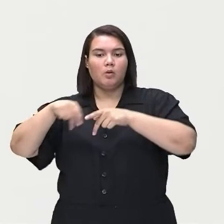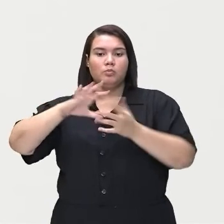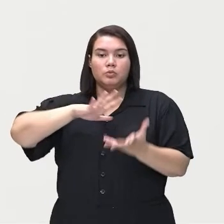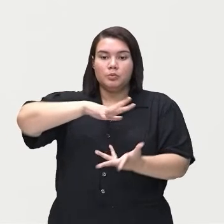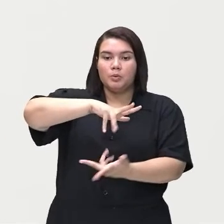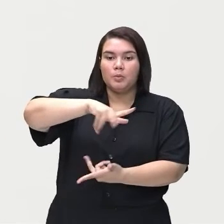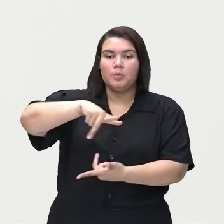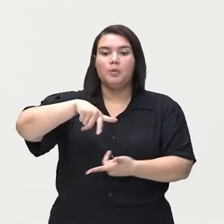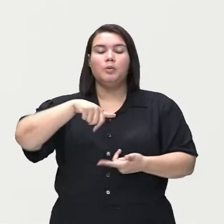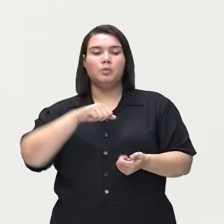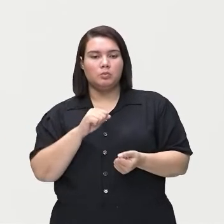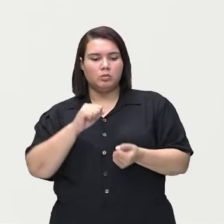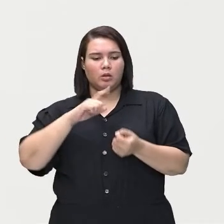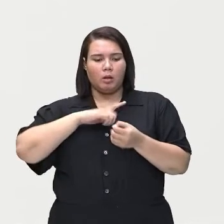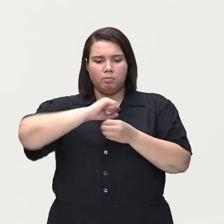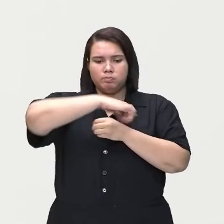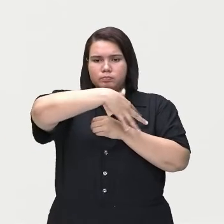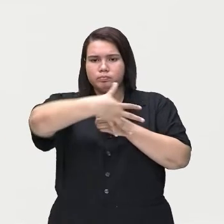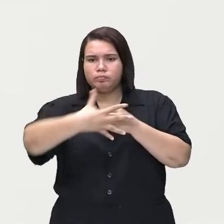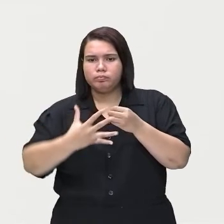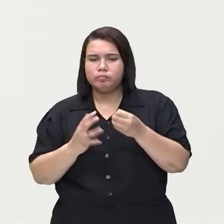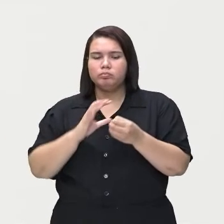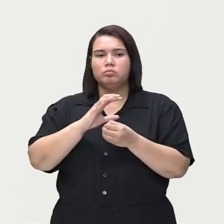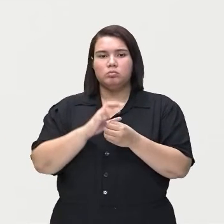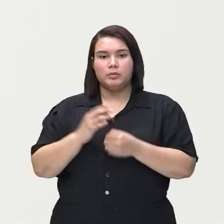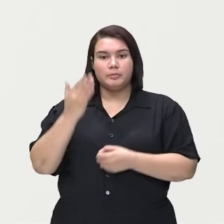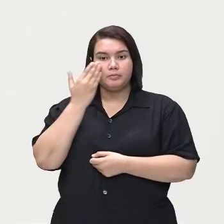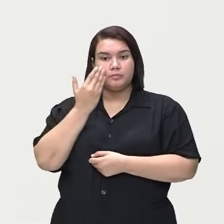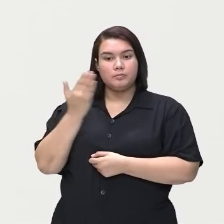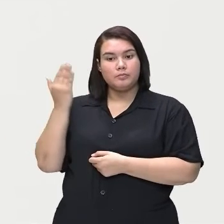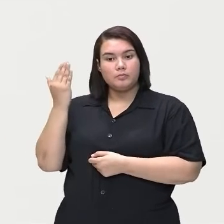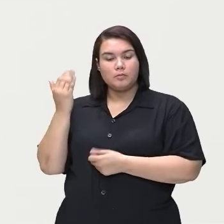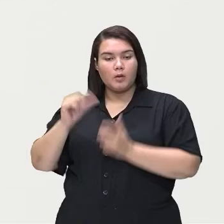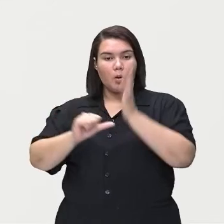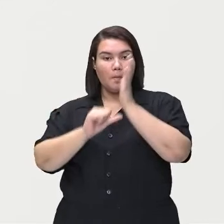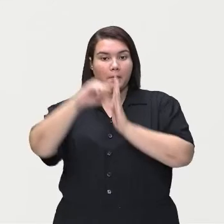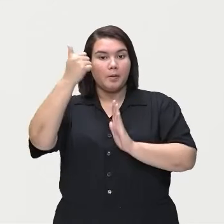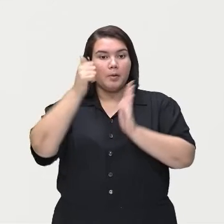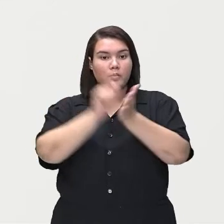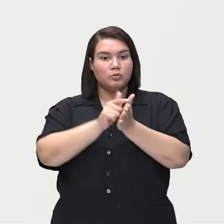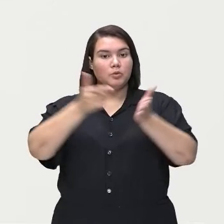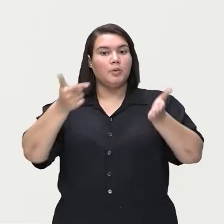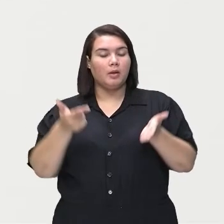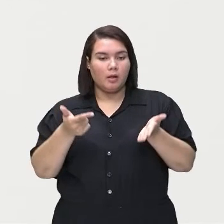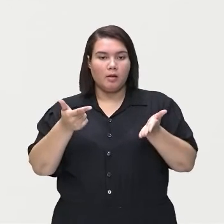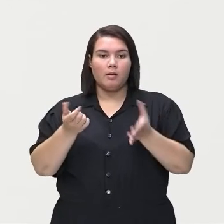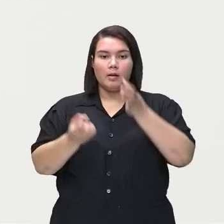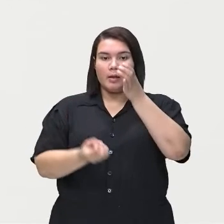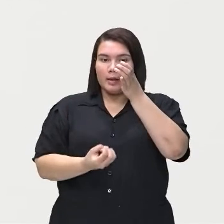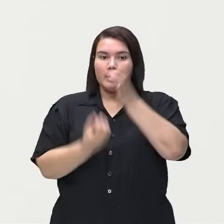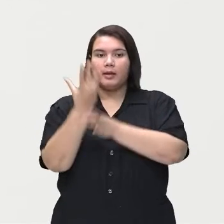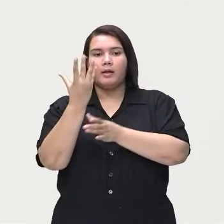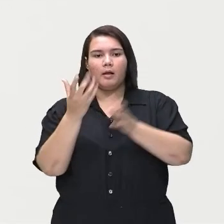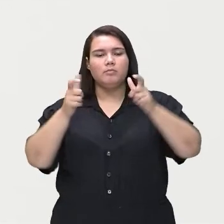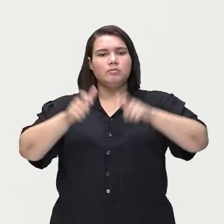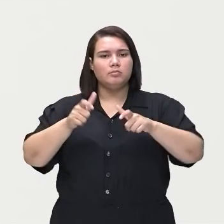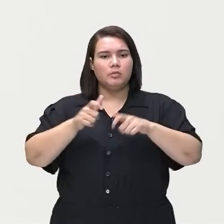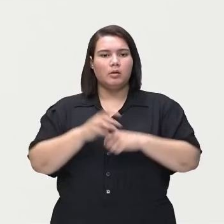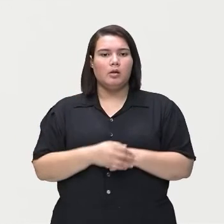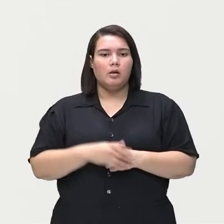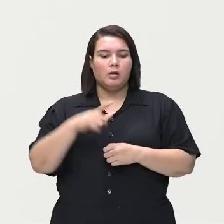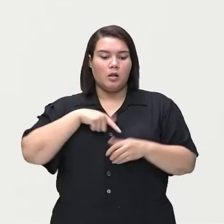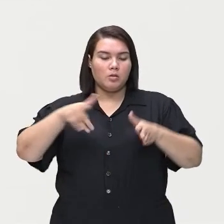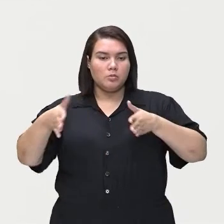do mundo. O primeiro jornal, por exemplo, pessoal, olha só, foi criado durante